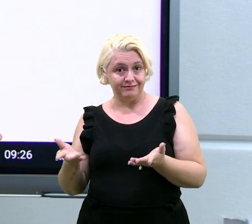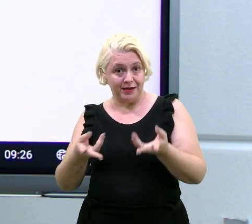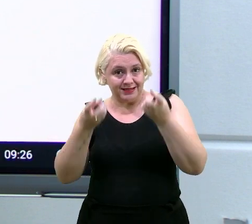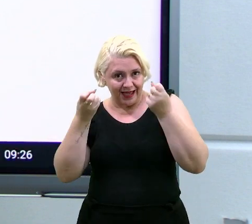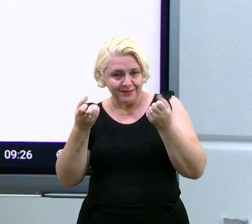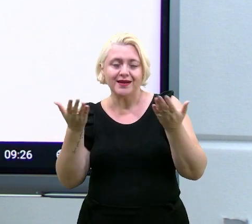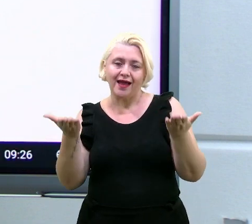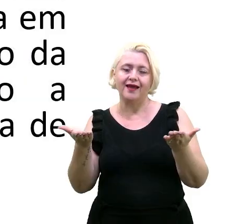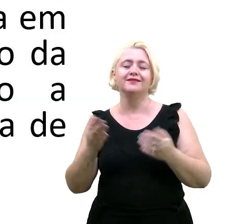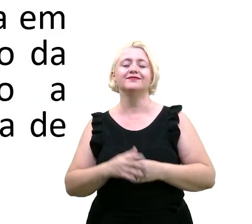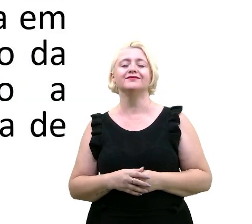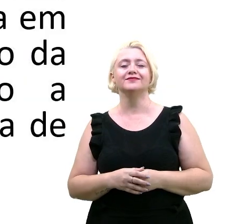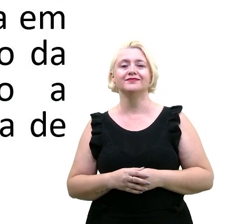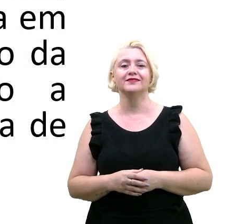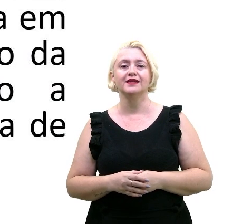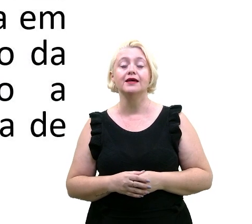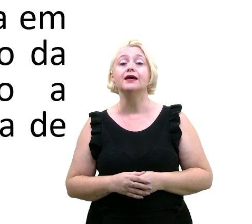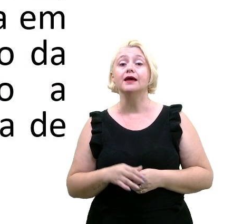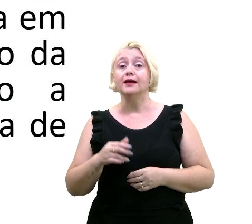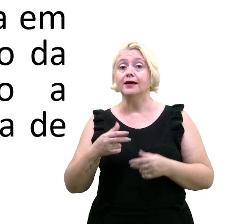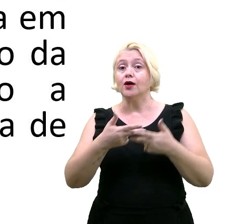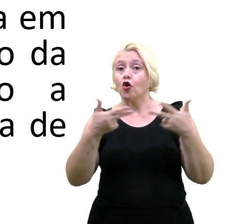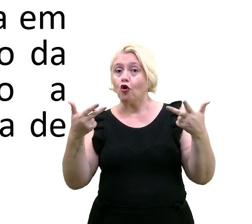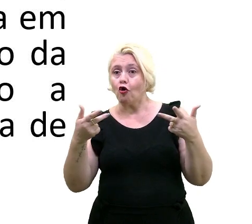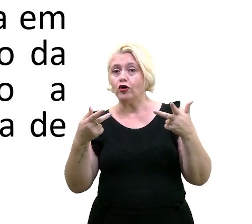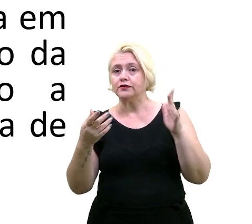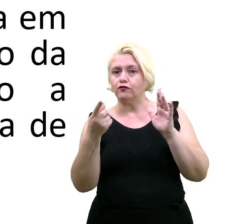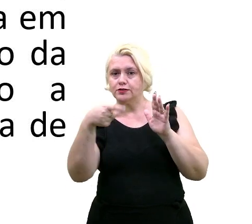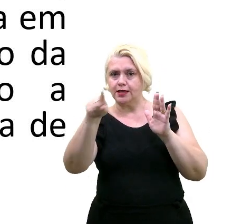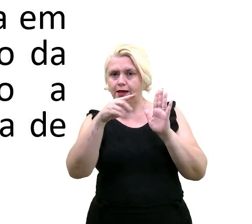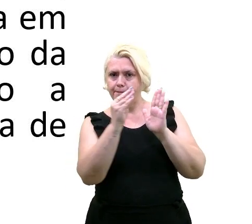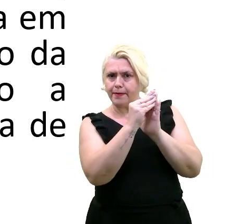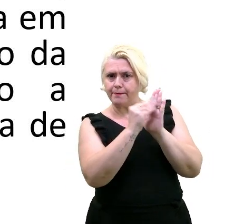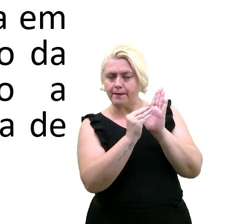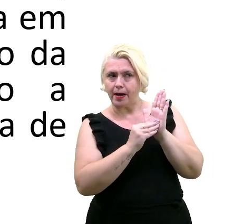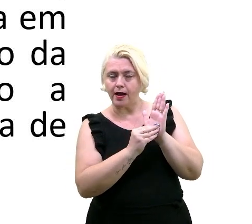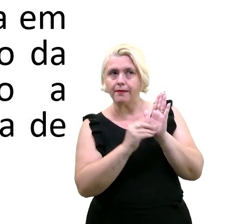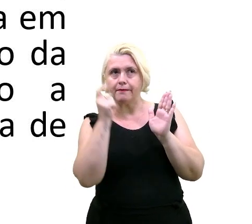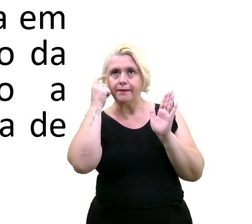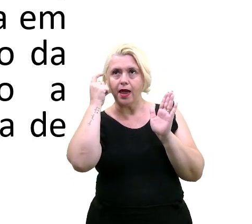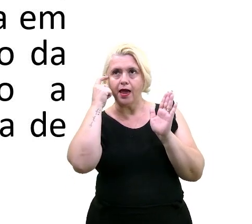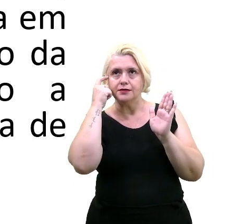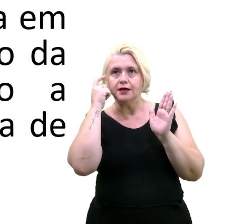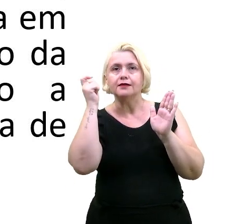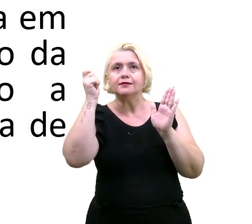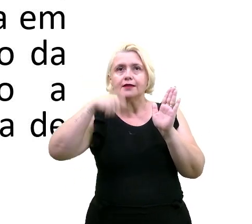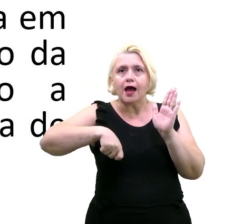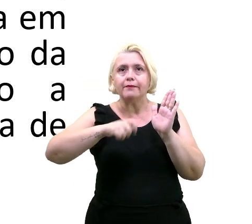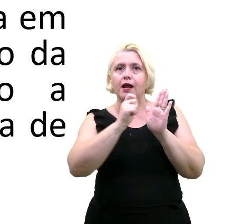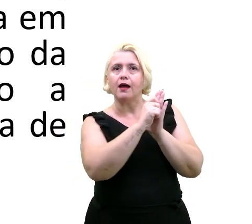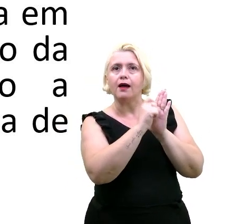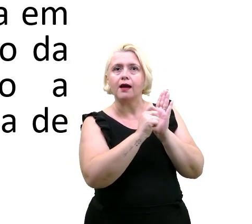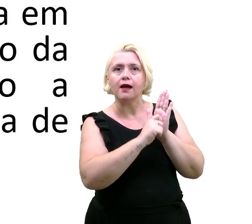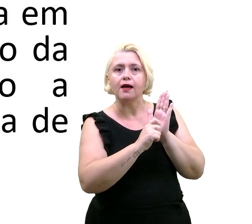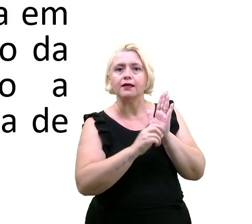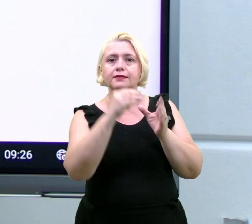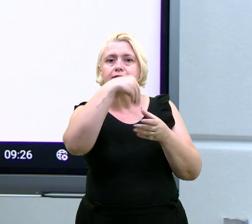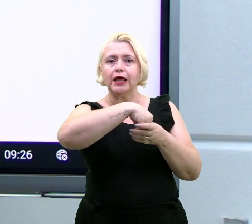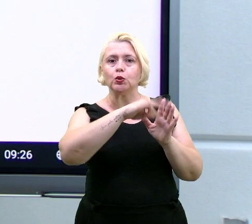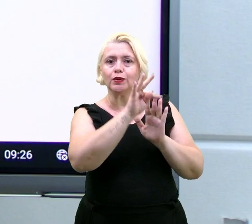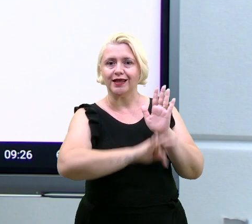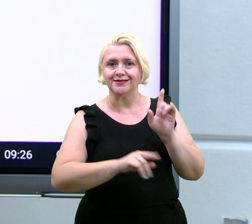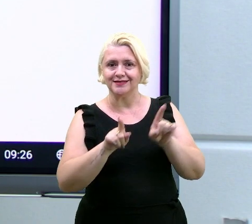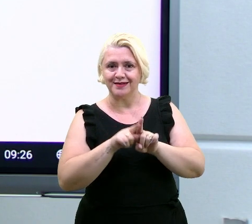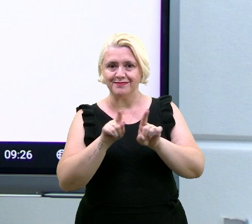bacana Então essas coisas são para você ir se inspirando para fazer no seu texto